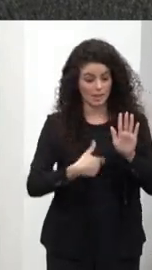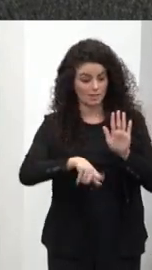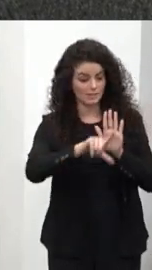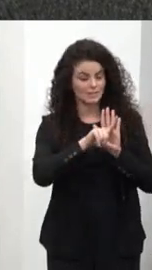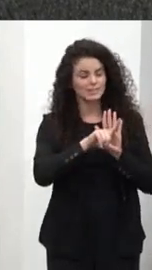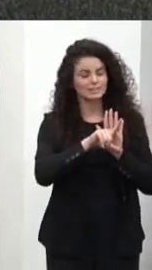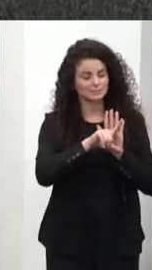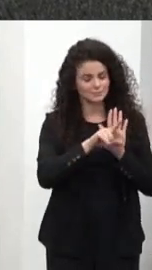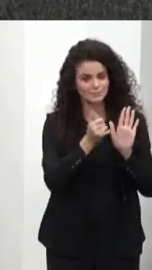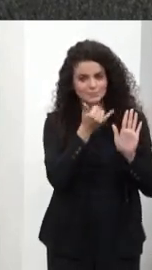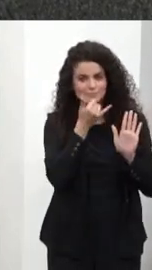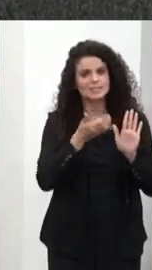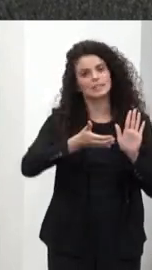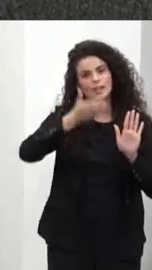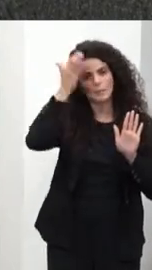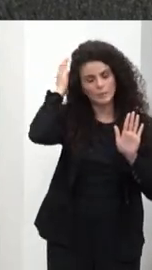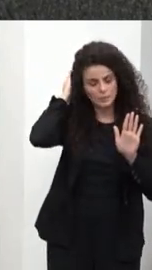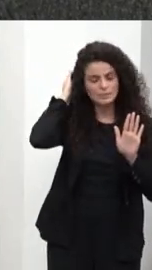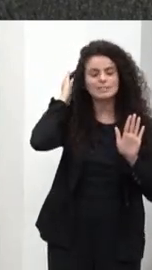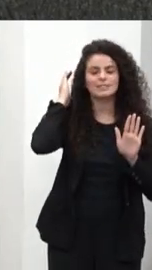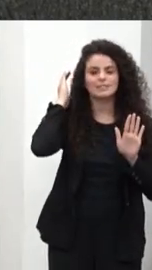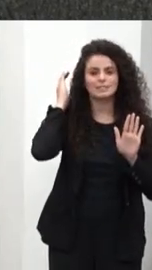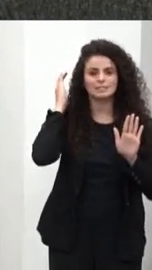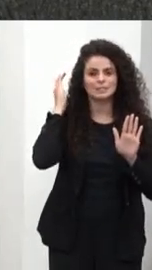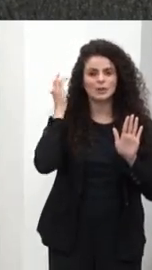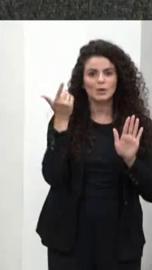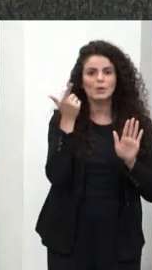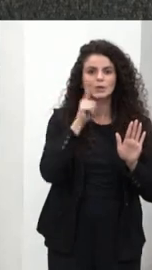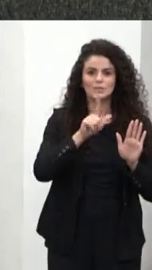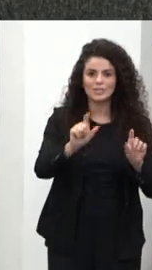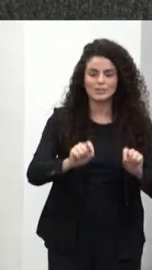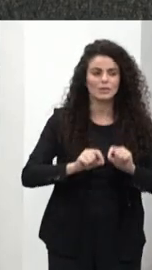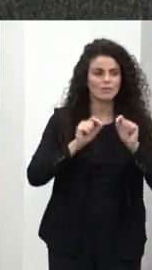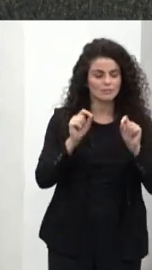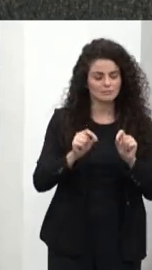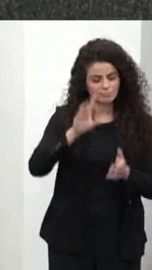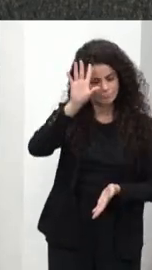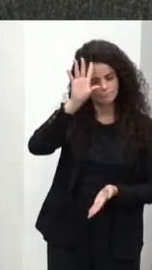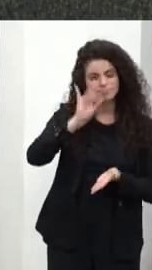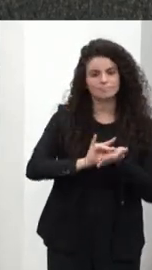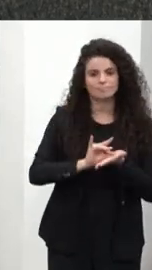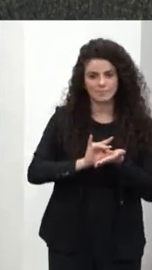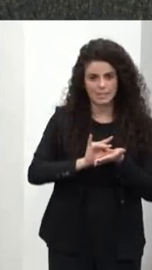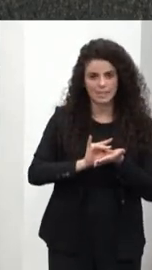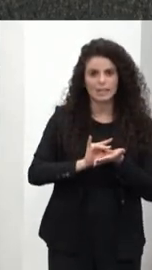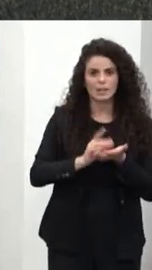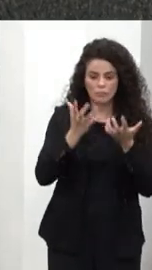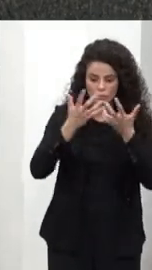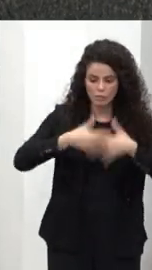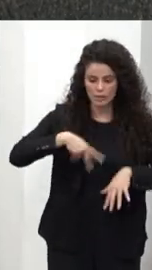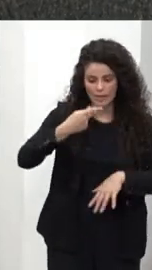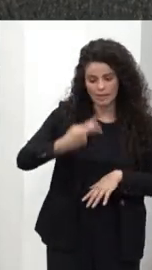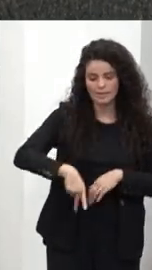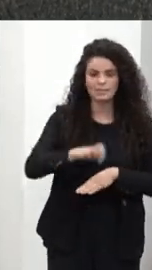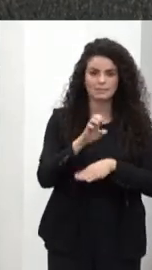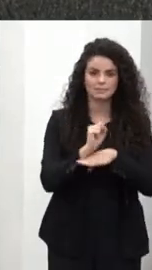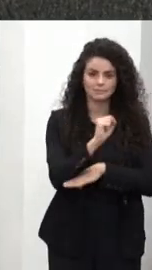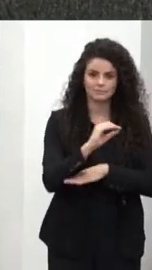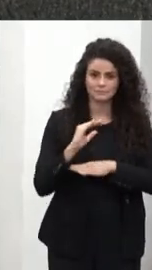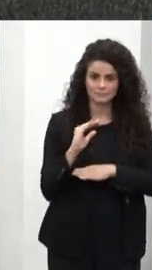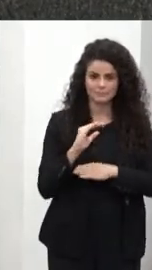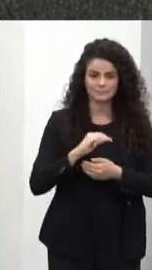Blan desculpa que ela e Paulo Gustavo ele seja realmente ativado e executado no nosso Estado de Santa Catarina